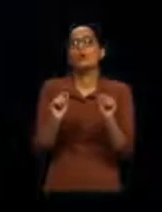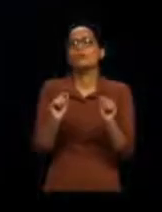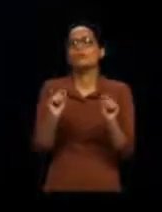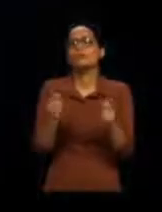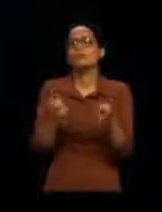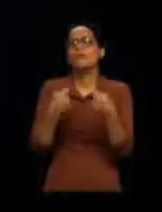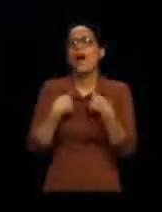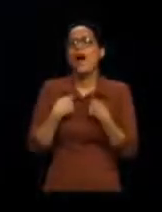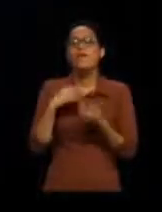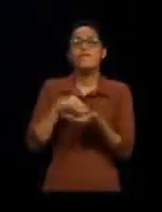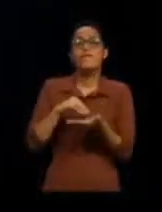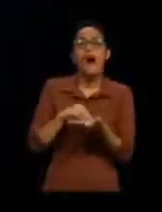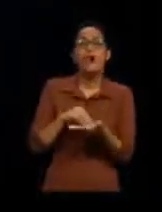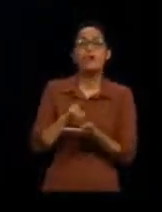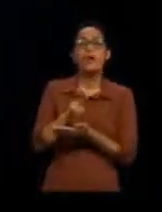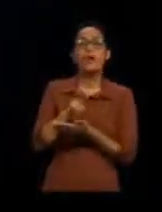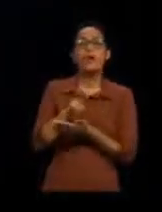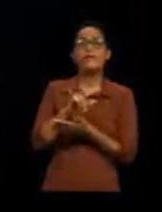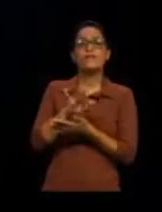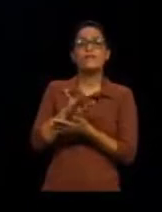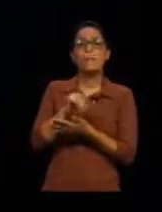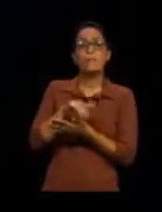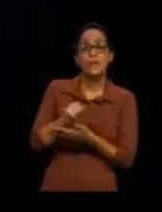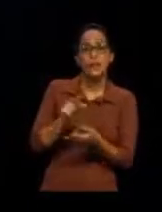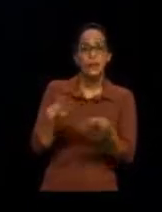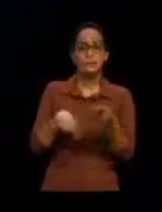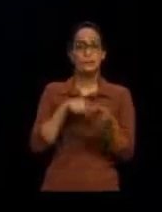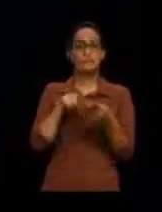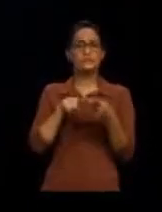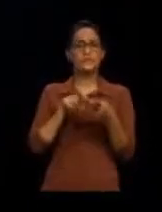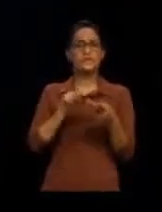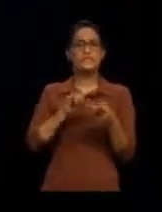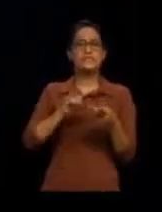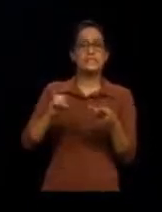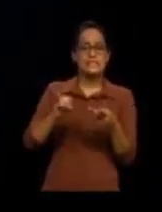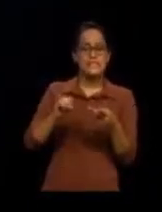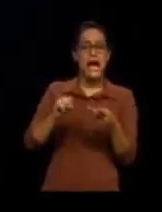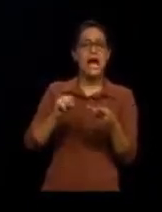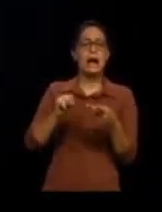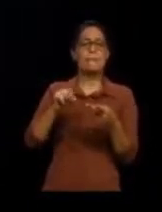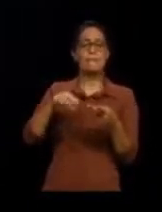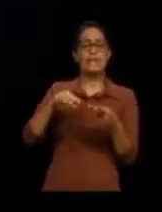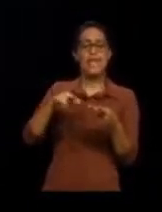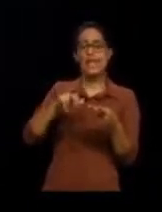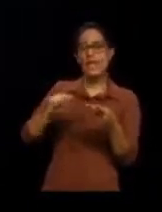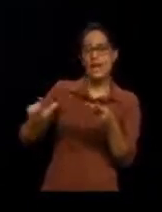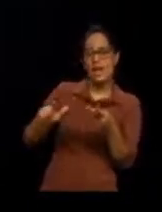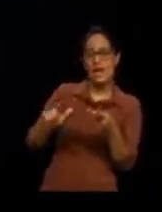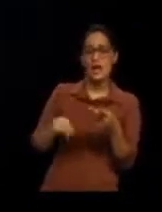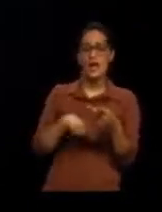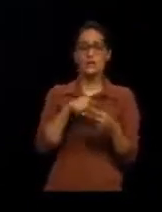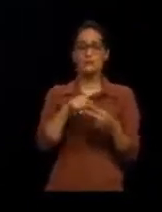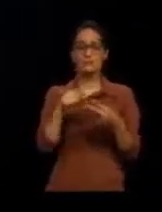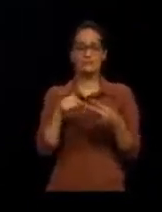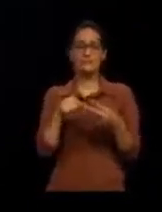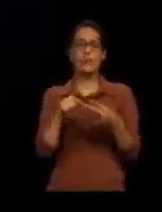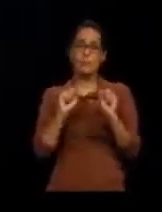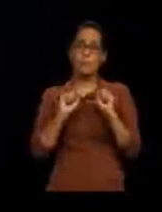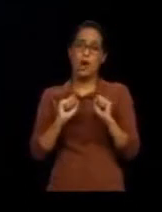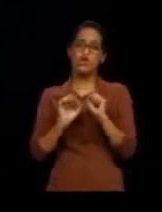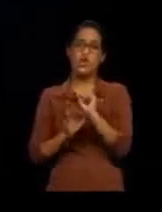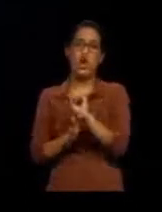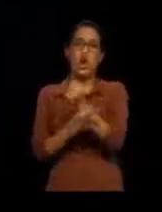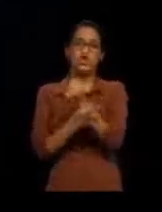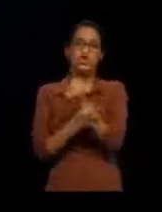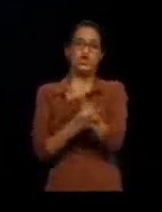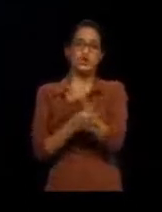de vitamina, falta de sais minerais. E isso, um exemplo clássico que eu trouxe aqui, são os problemas ósseos.